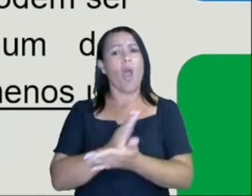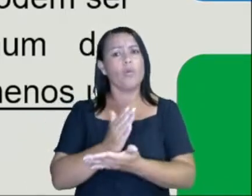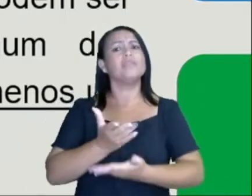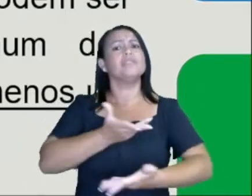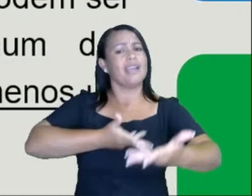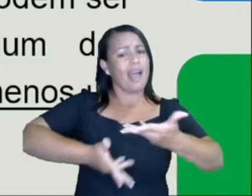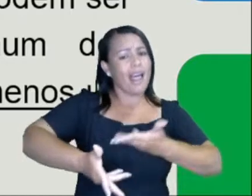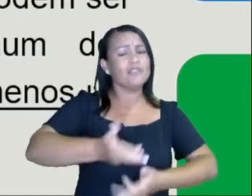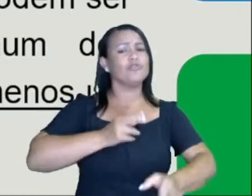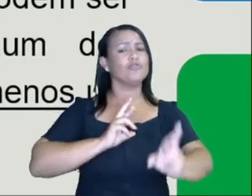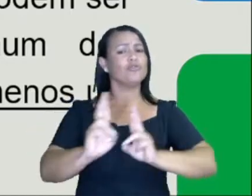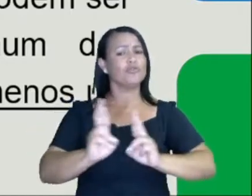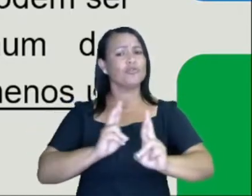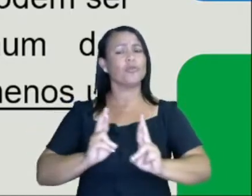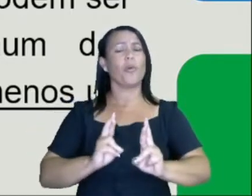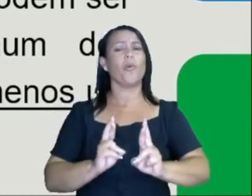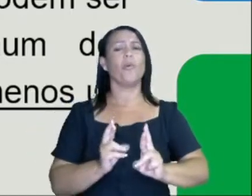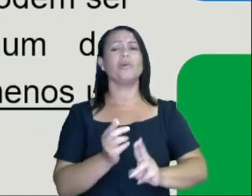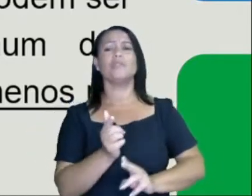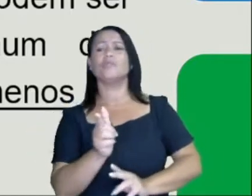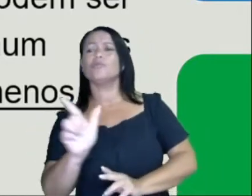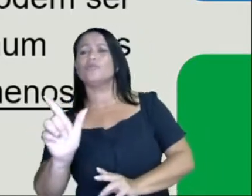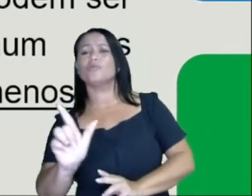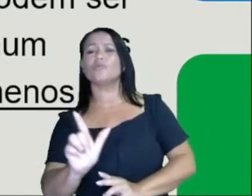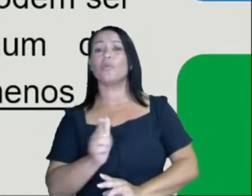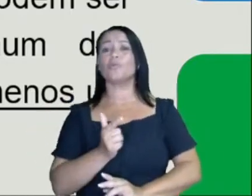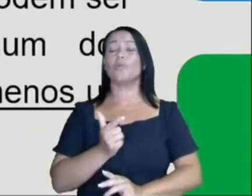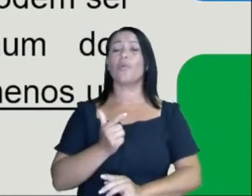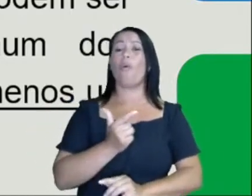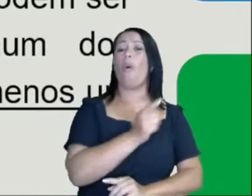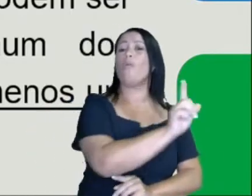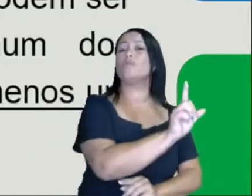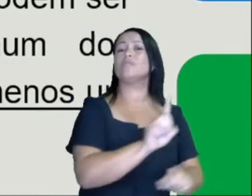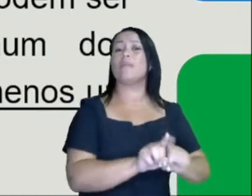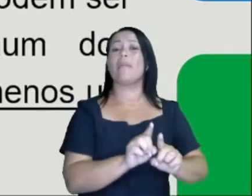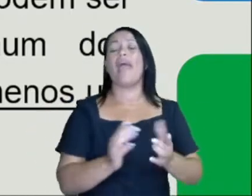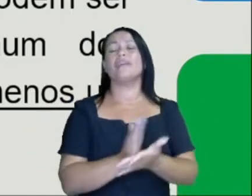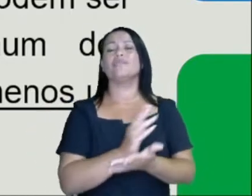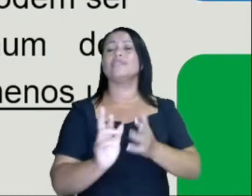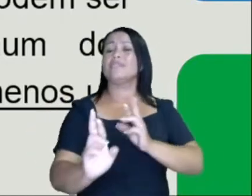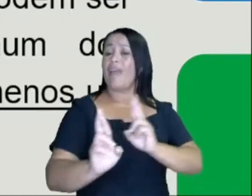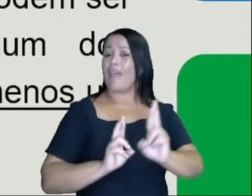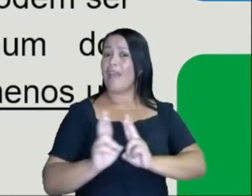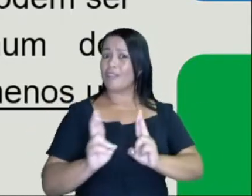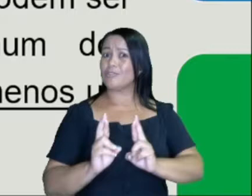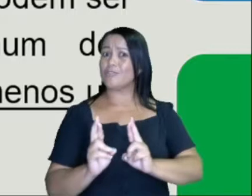outros. E esses seres vivos têm relações do tipo relações